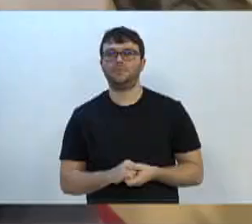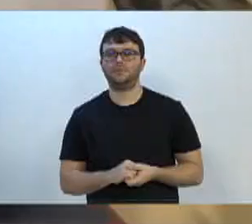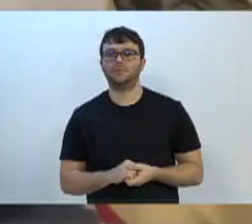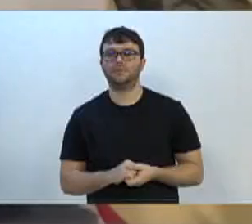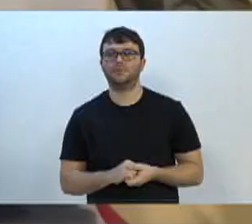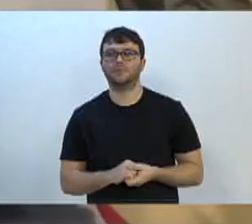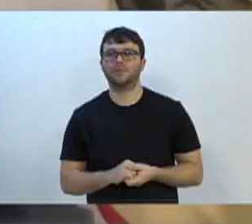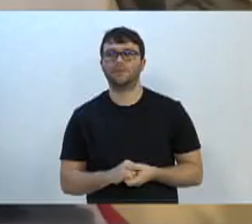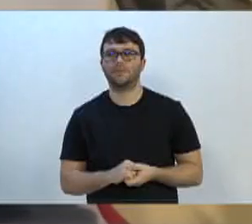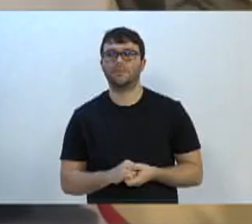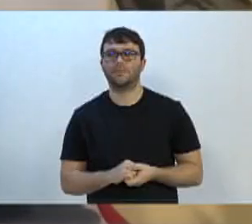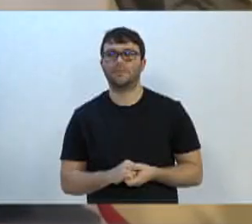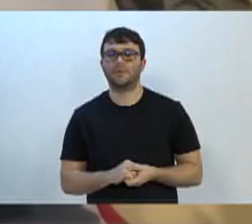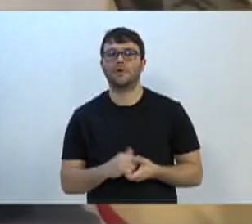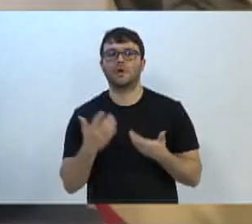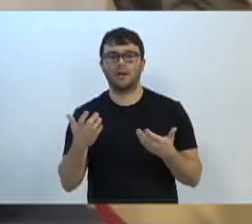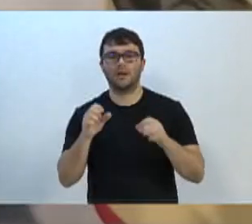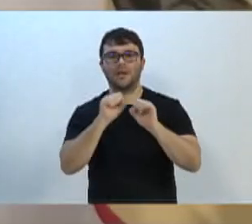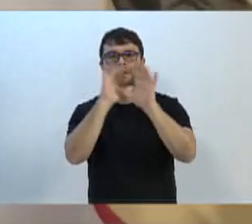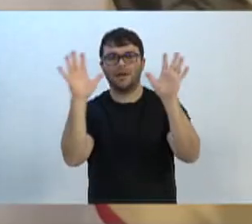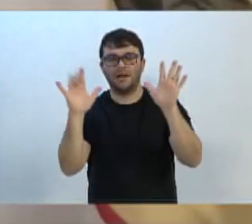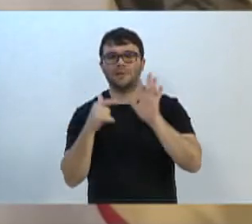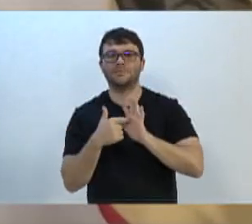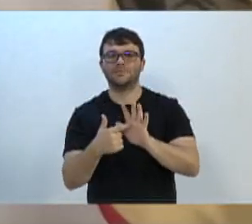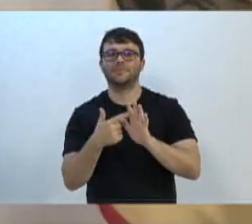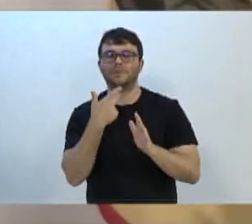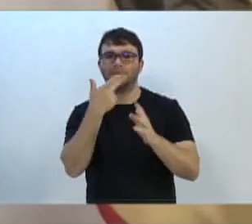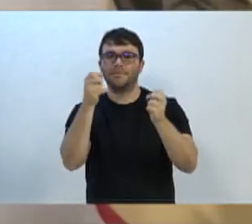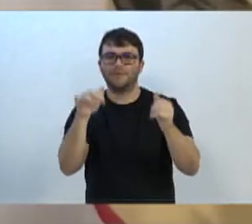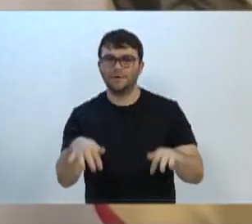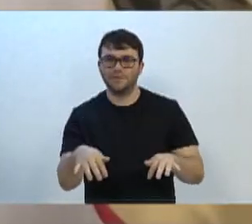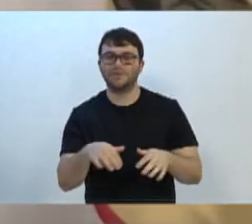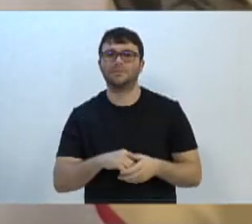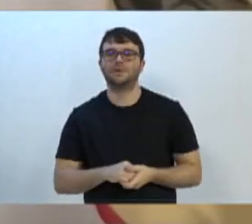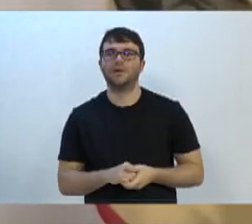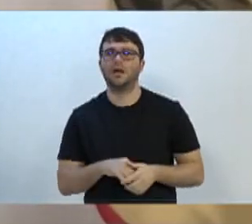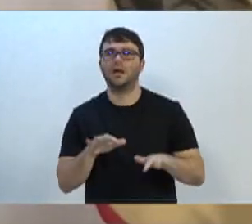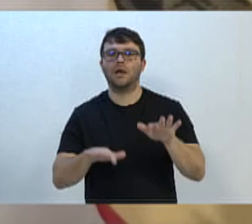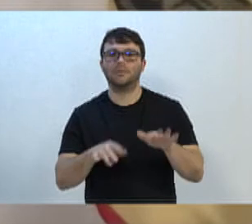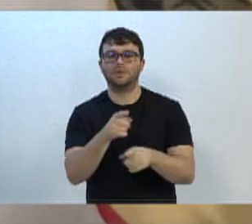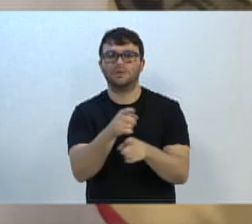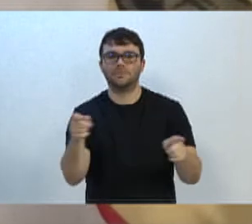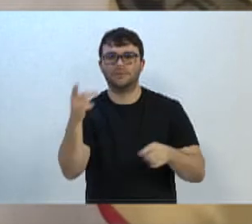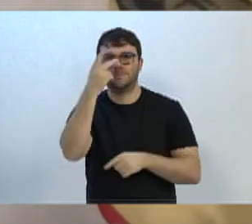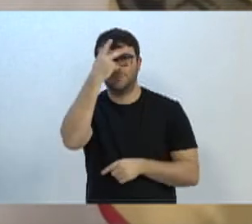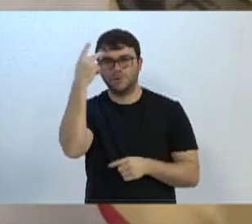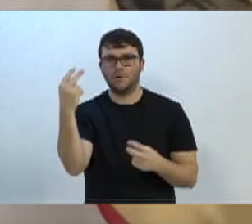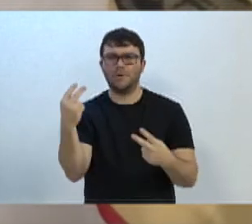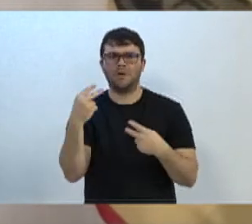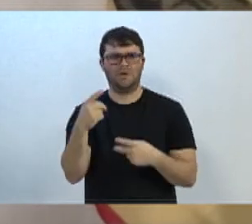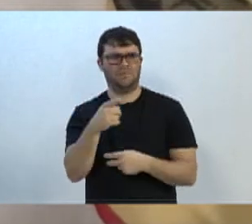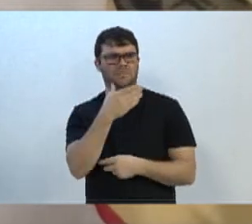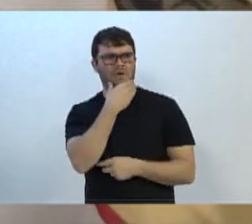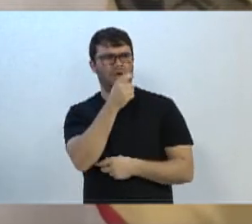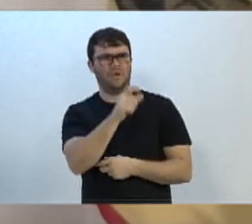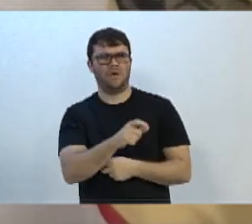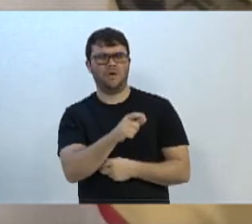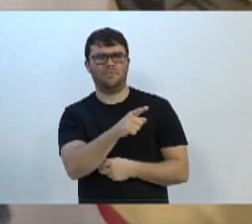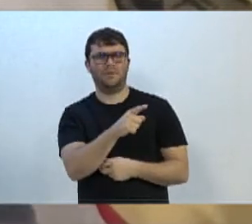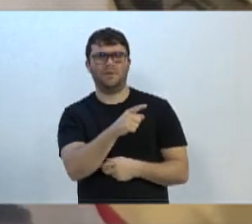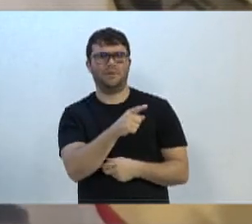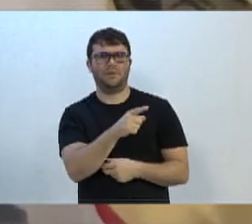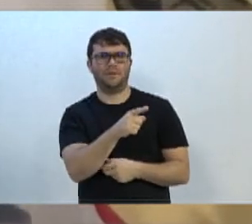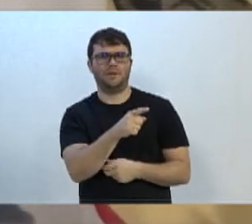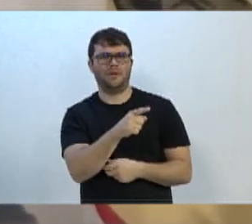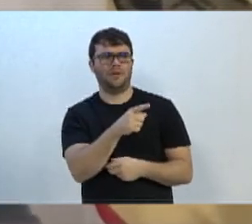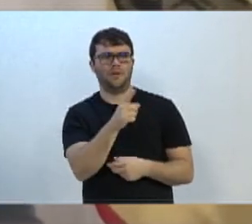quero aqui deixar bem claro pra finalizar e muitas vezes as pessoas olham os cara nem parece político é grosso que é uma porta